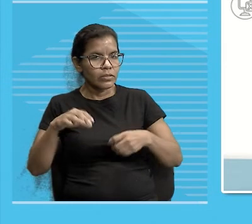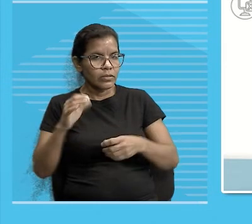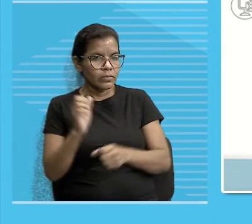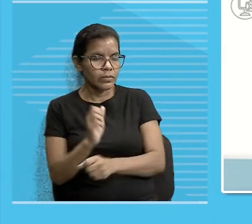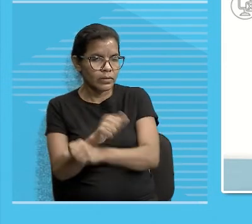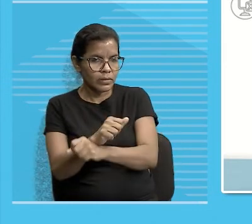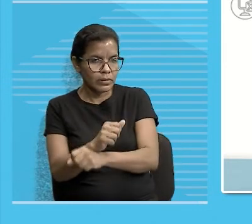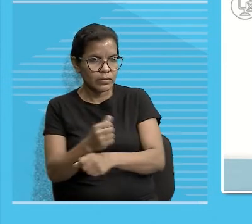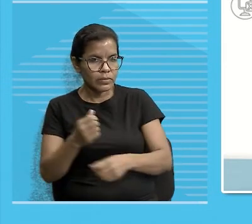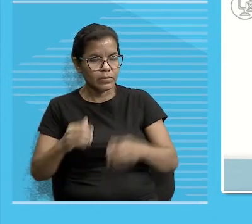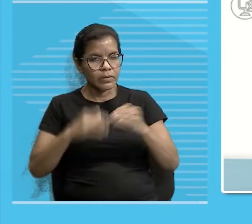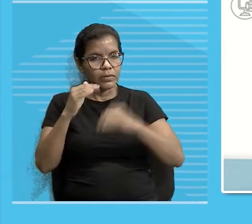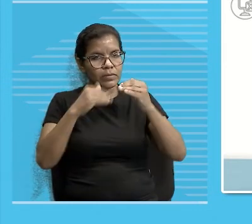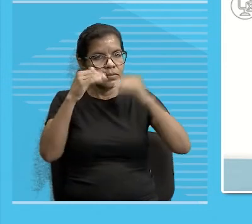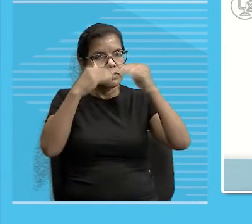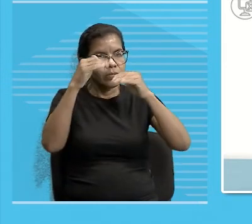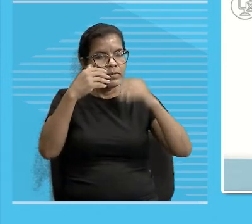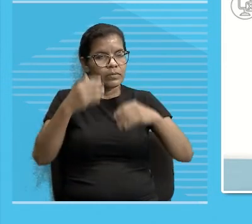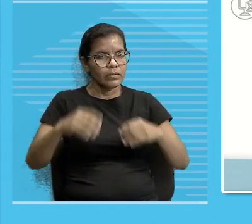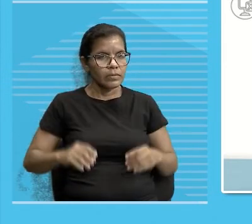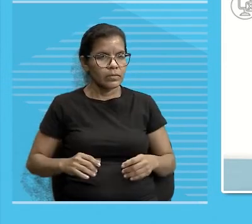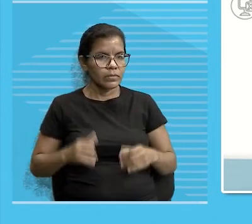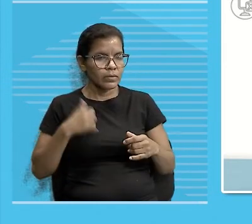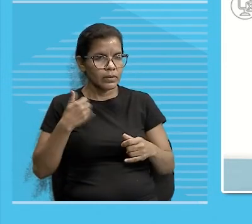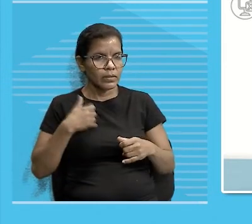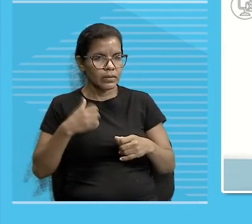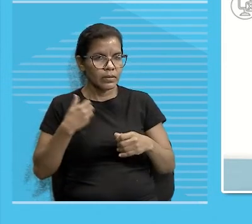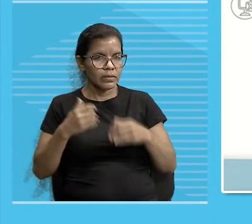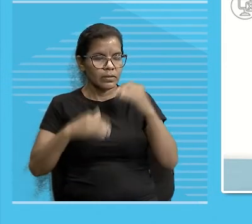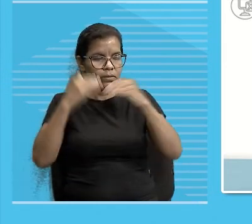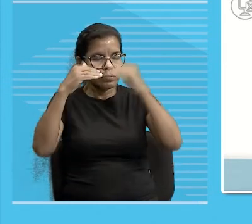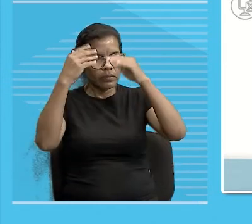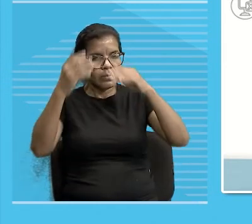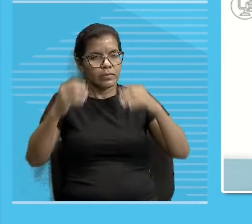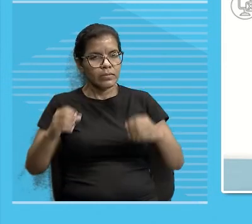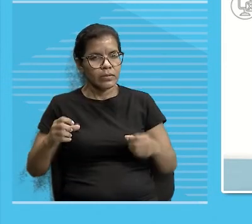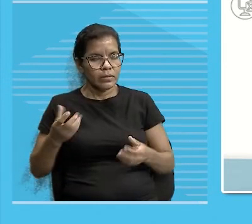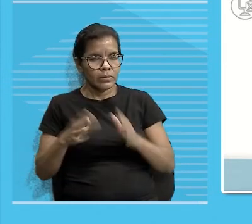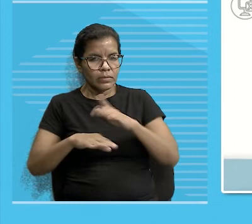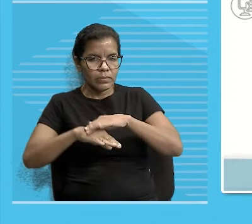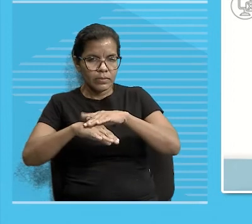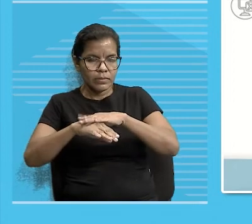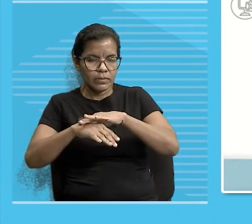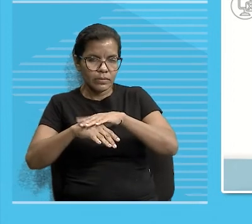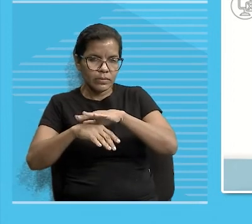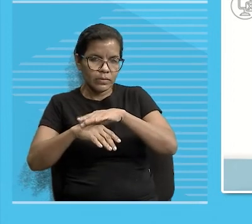doença degenerativa que dificultava seu trabalho. Aleijadinho, galera, foi ficando